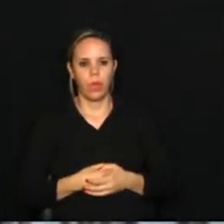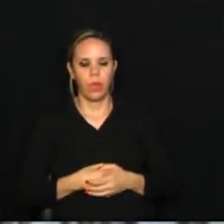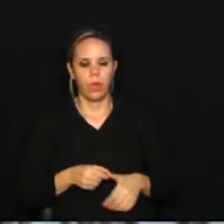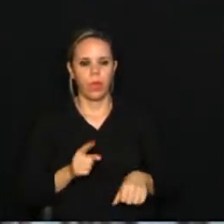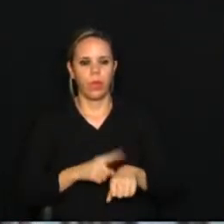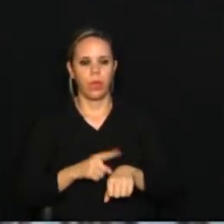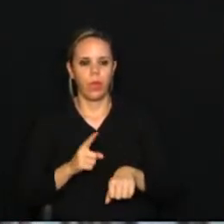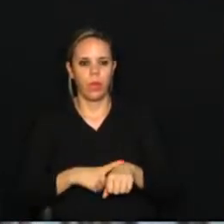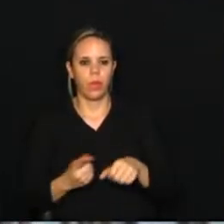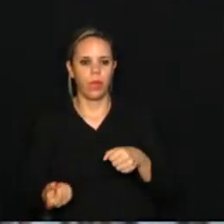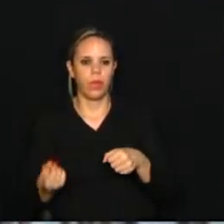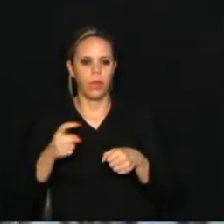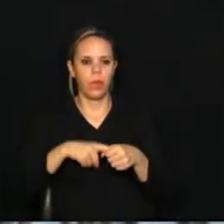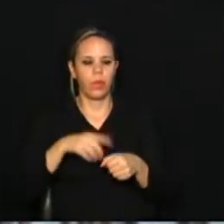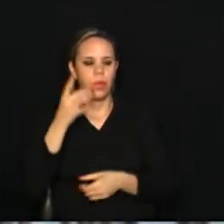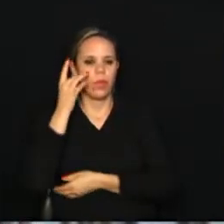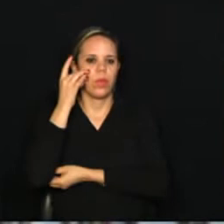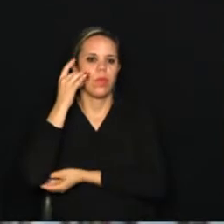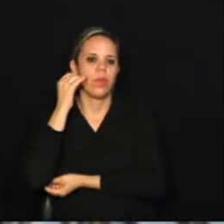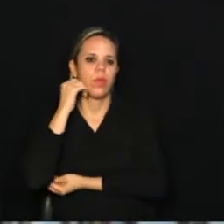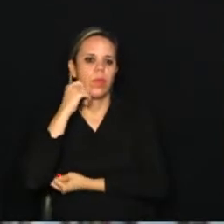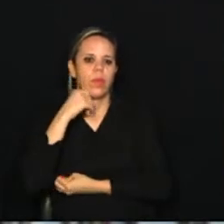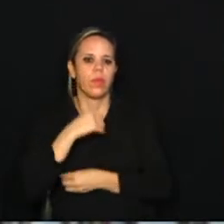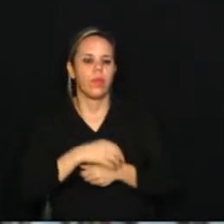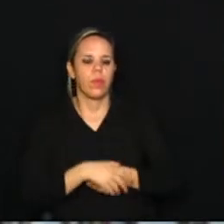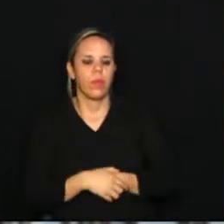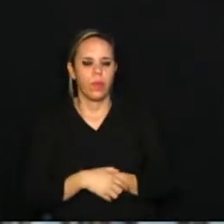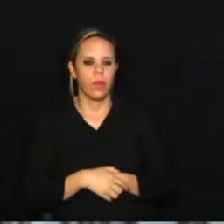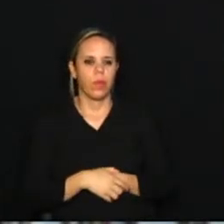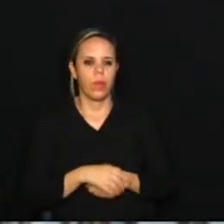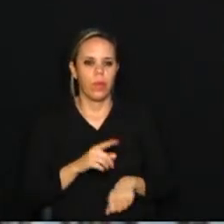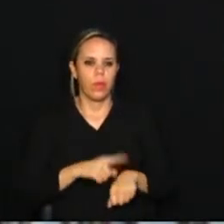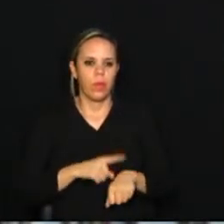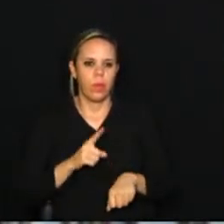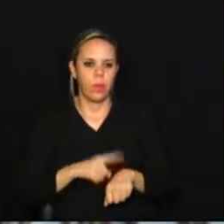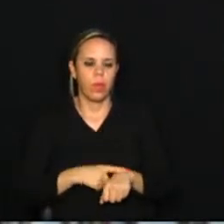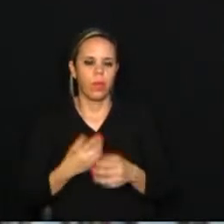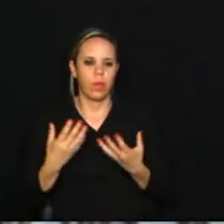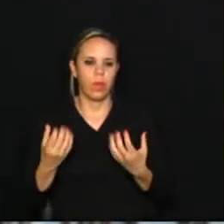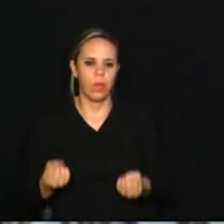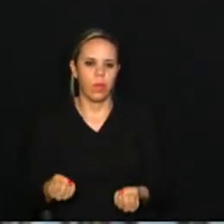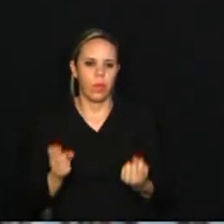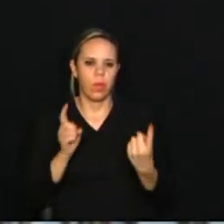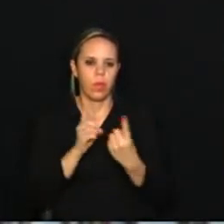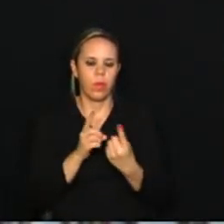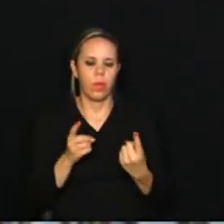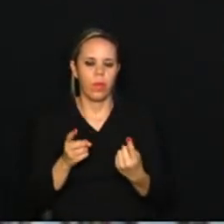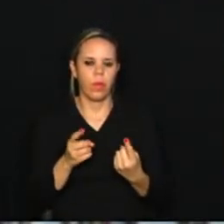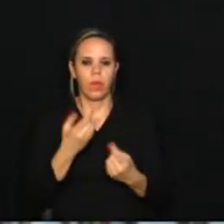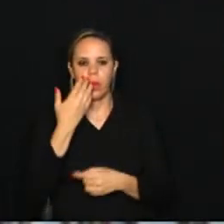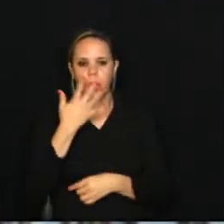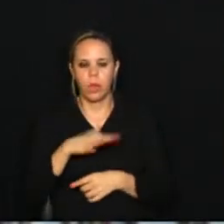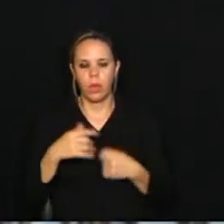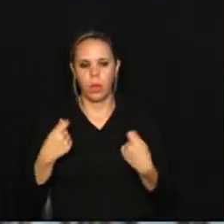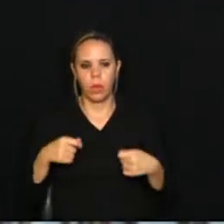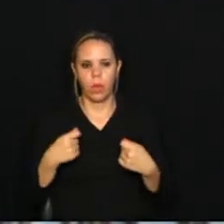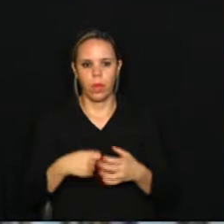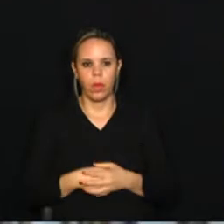momento da retomada presencial, um momento de acolhida. As crianças